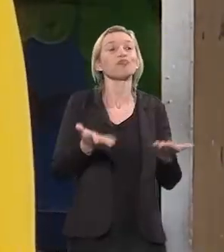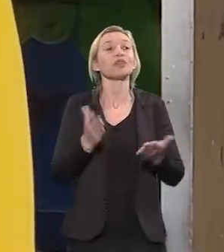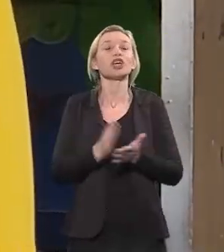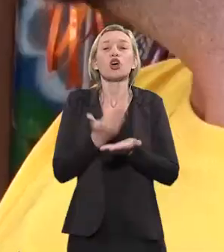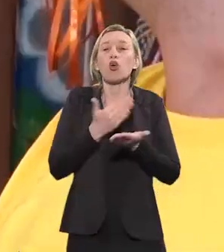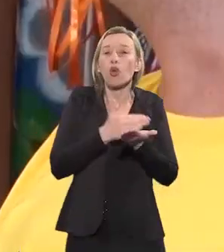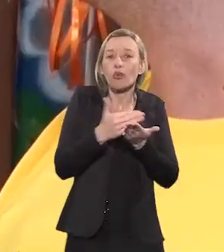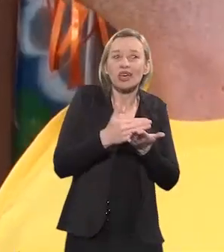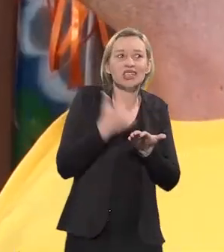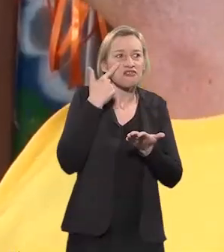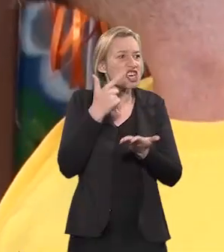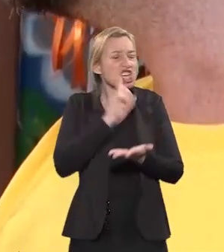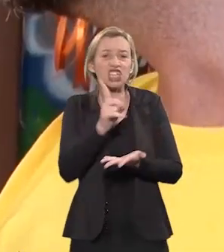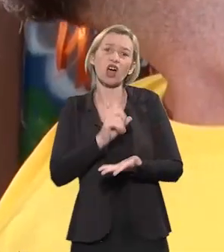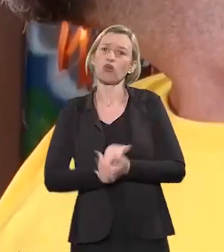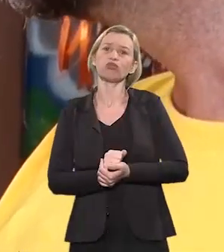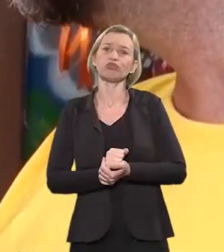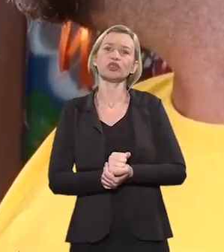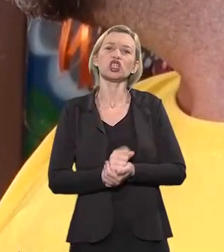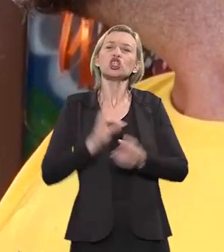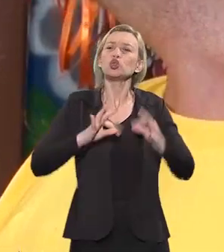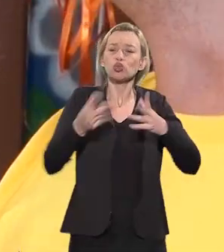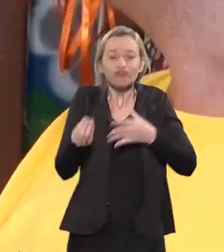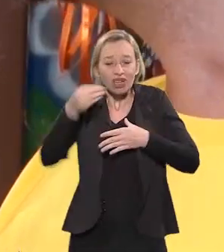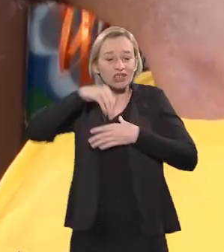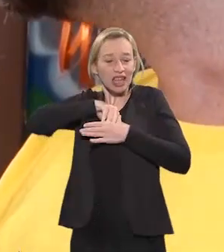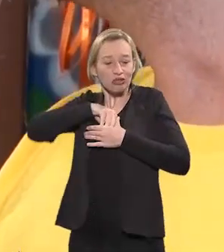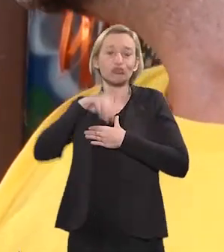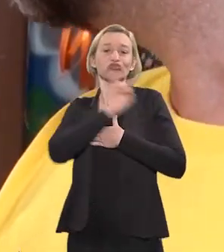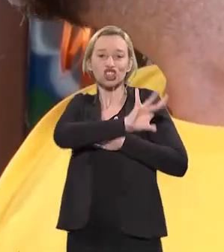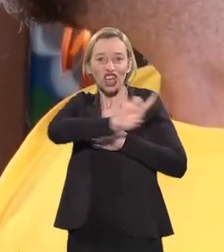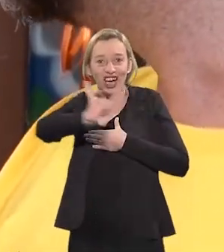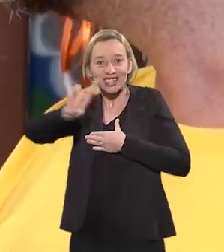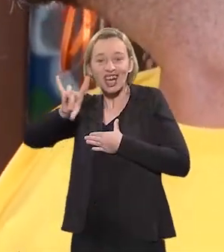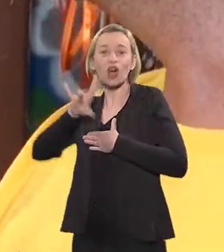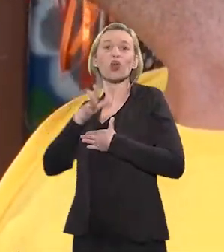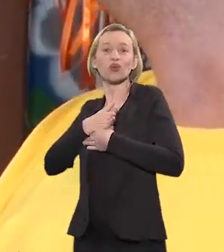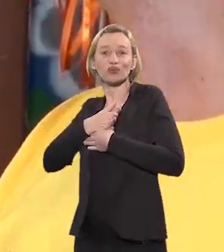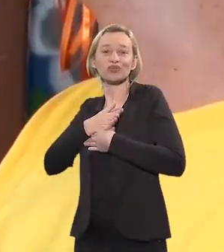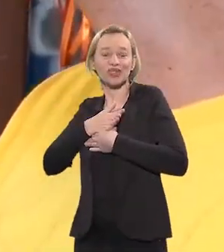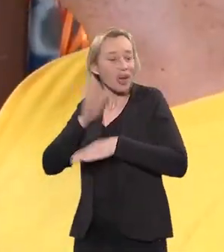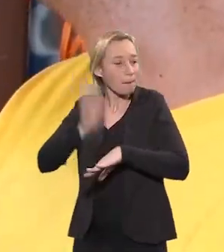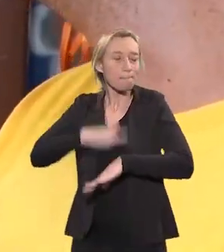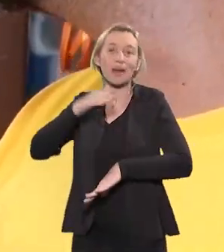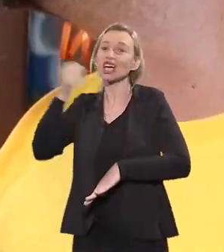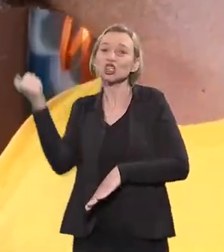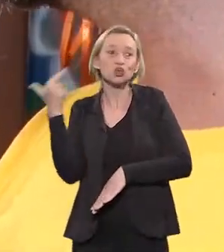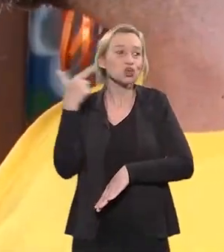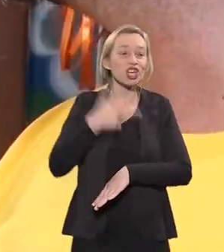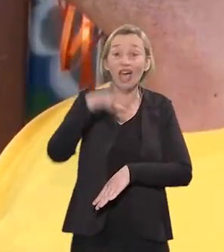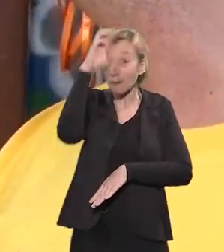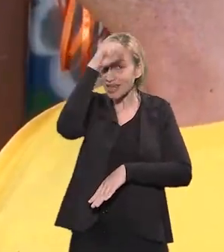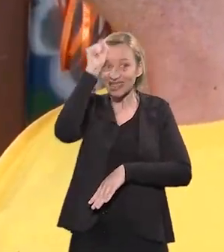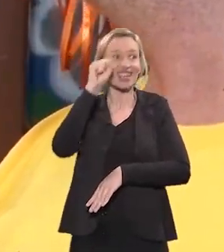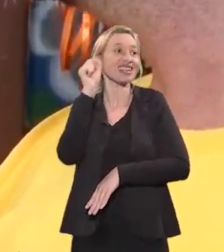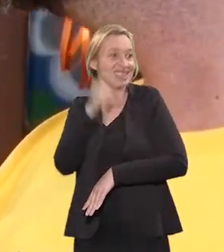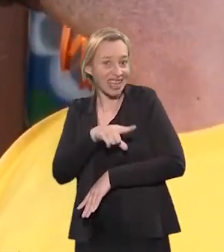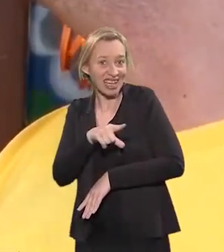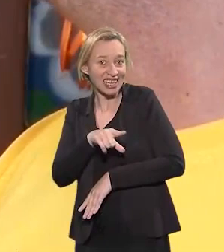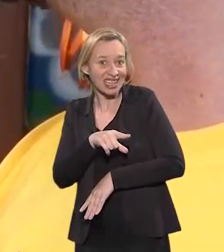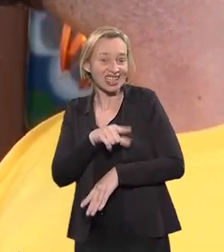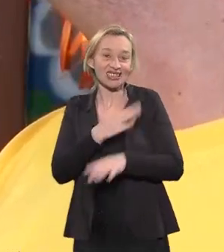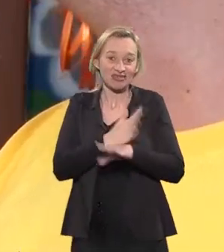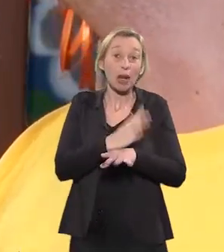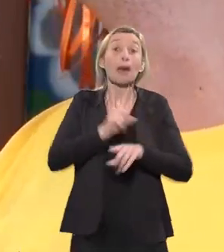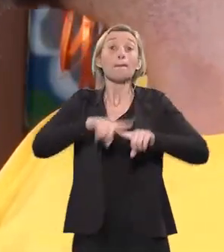esse curso. E elas começam a descobrir que não, né? Isso tudo está dentro de cada uma delas. Que é mais do que isso, né? É muito mais do que isso. Que é mais do aprendizado